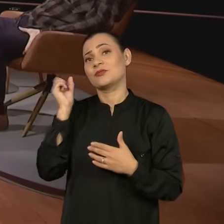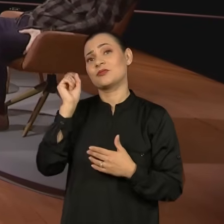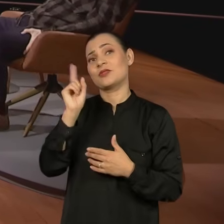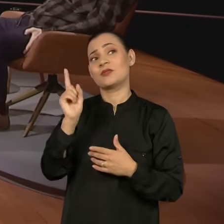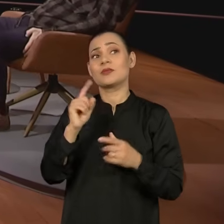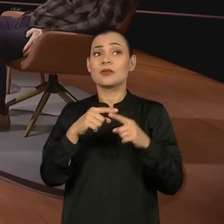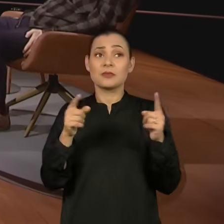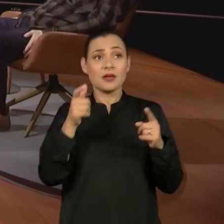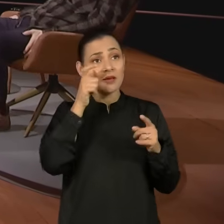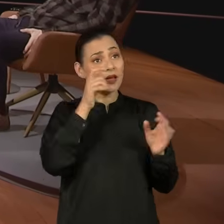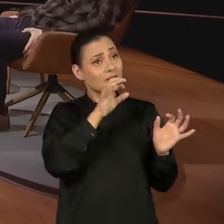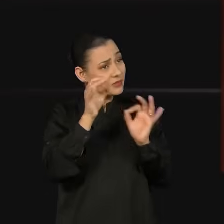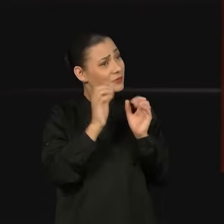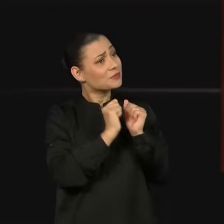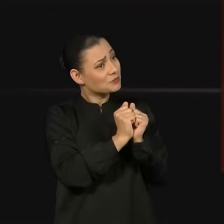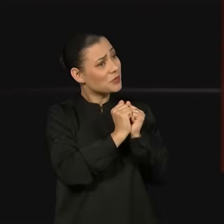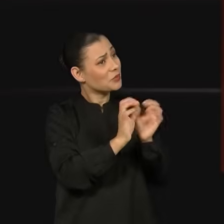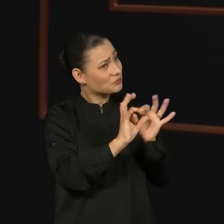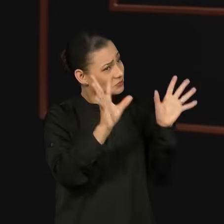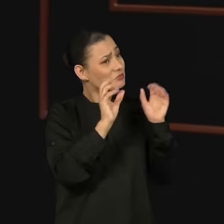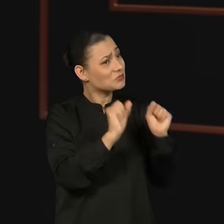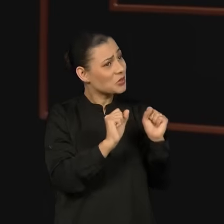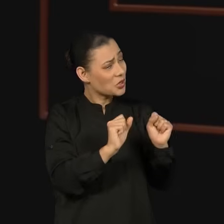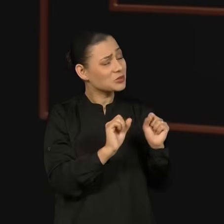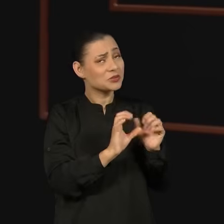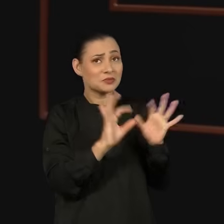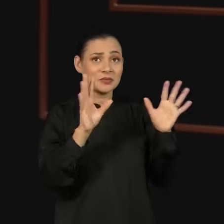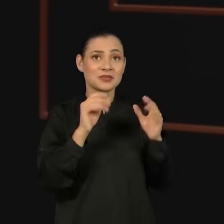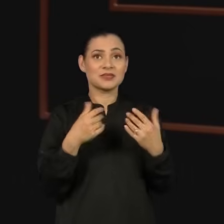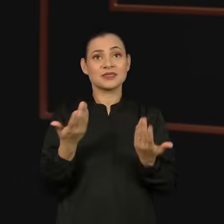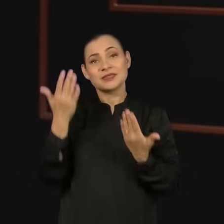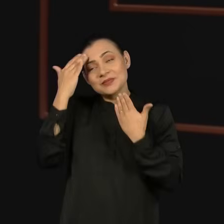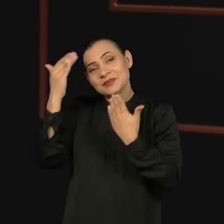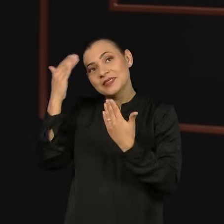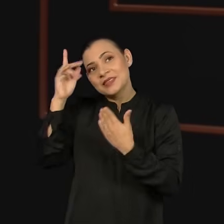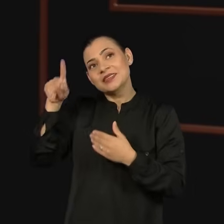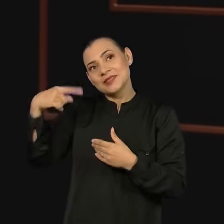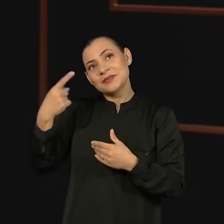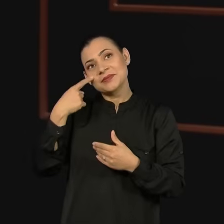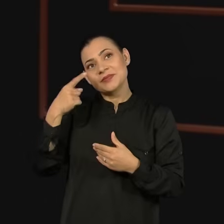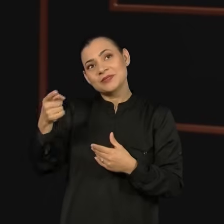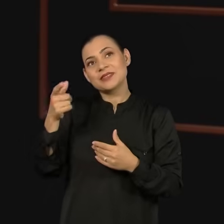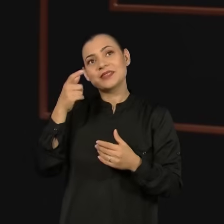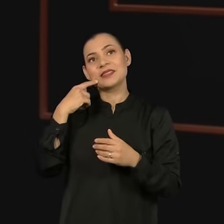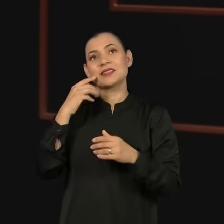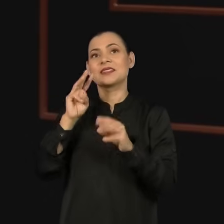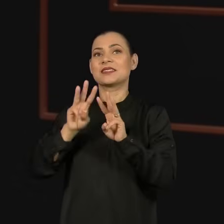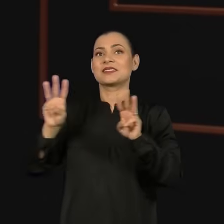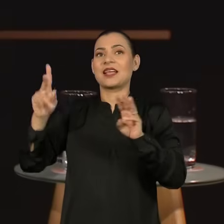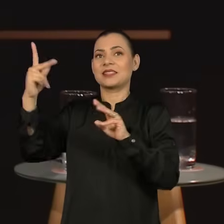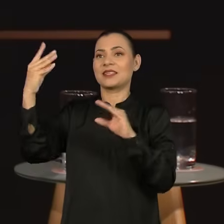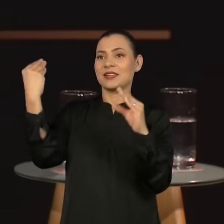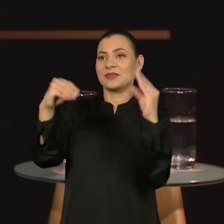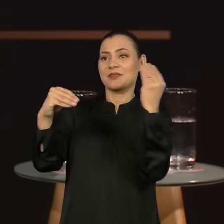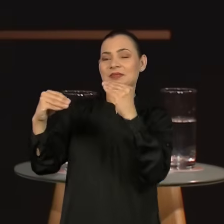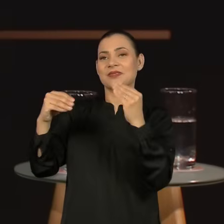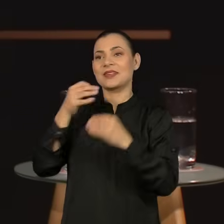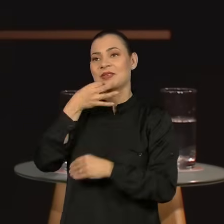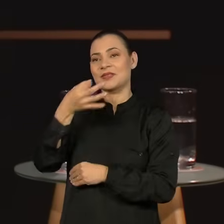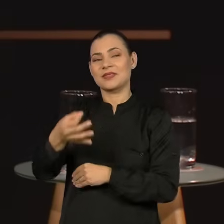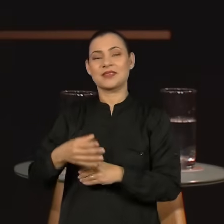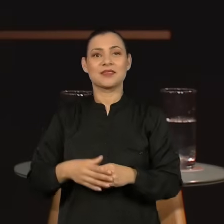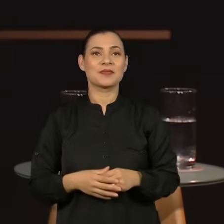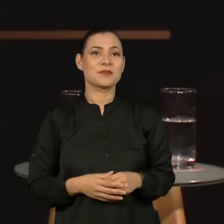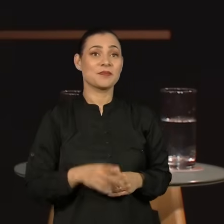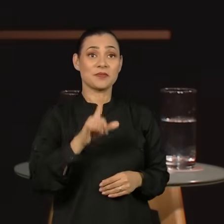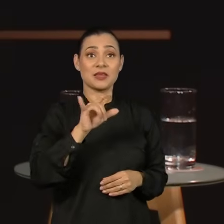Ela vai ver, pode falar. Tudo bem. Depois eu vejo, eu vou lá no site dela e deixo. A Línia